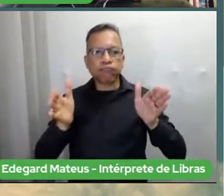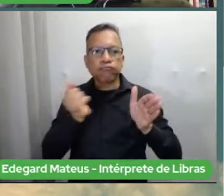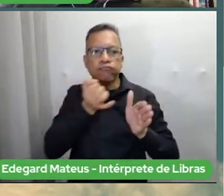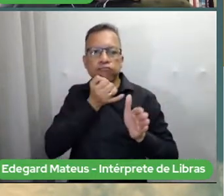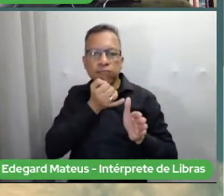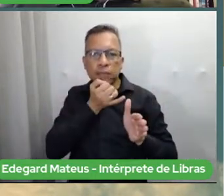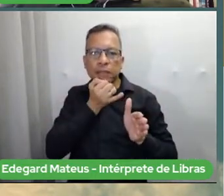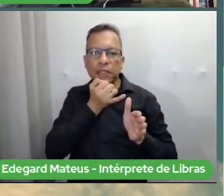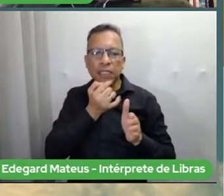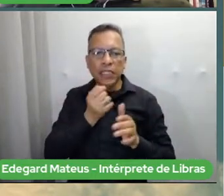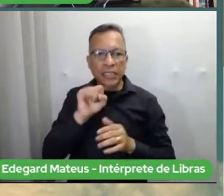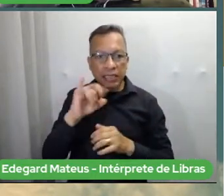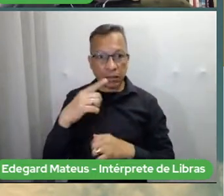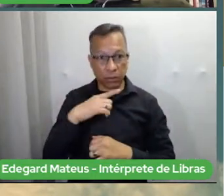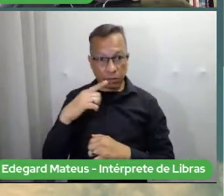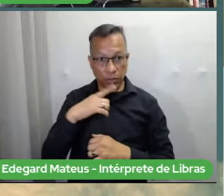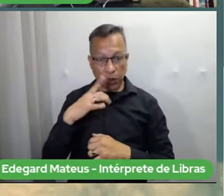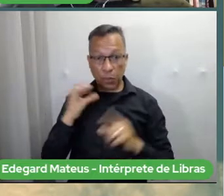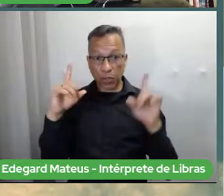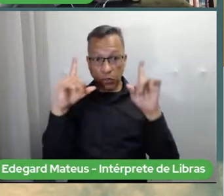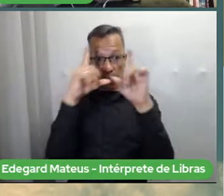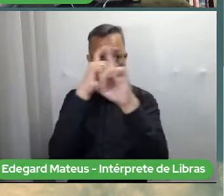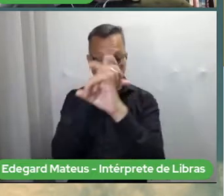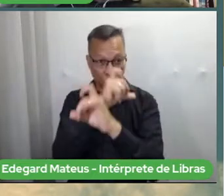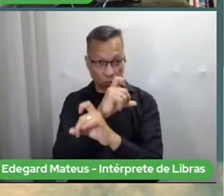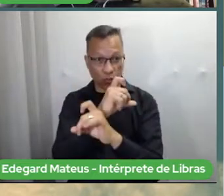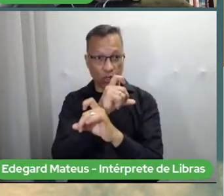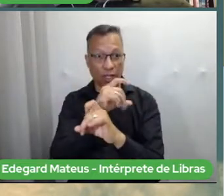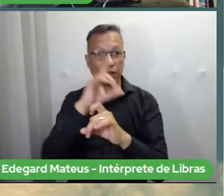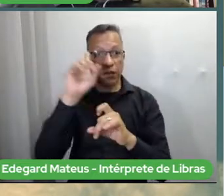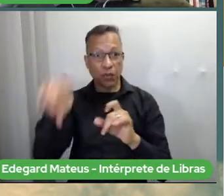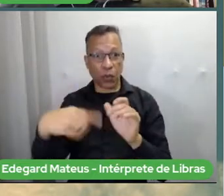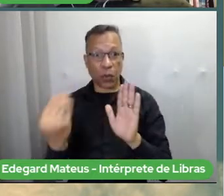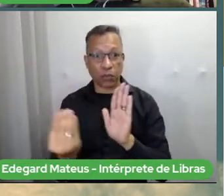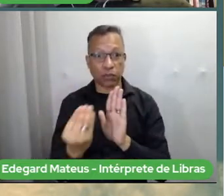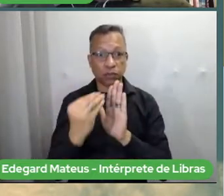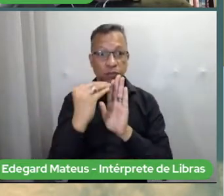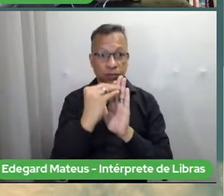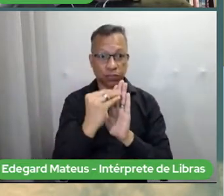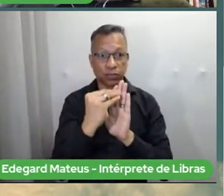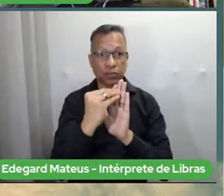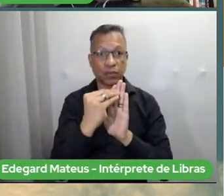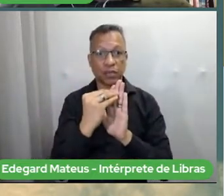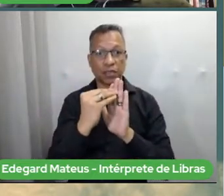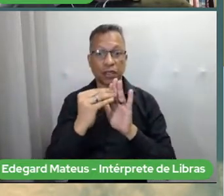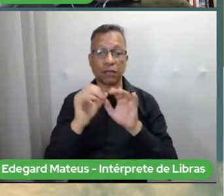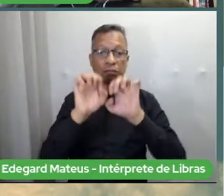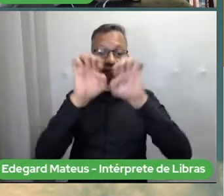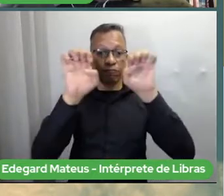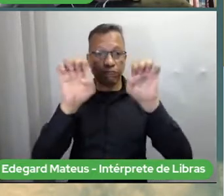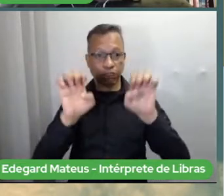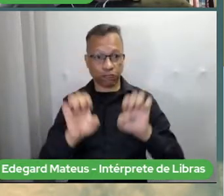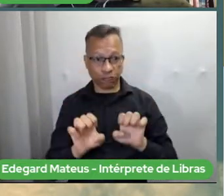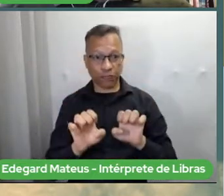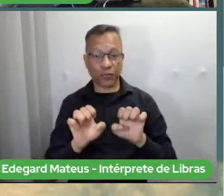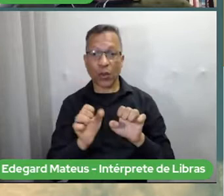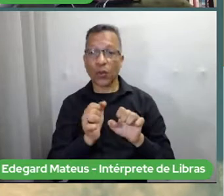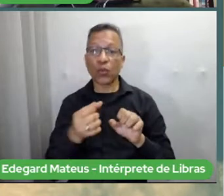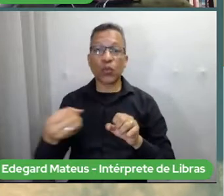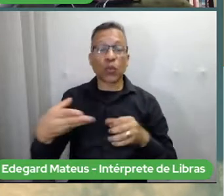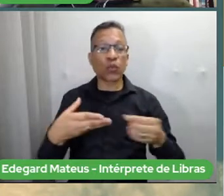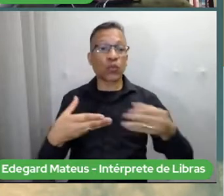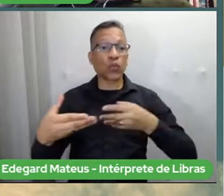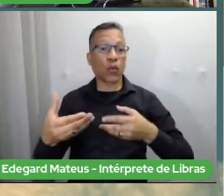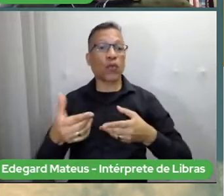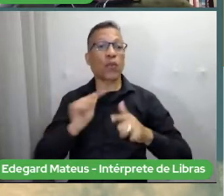que eu tenho um desafio, que eu tenho um data lake estruturado, à medida que novos problemas de negócio vão